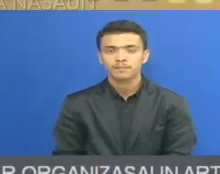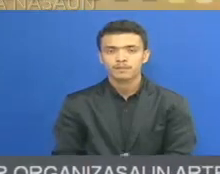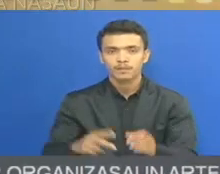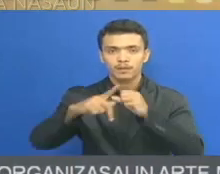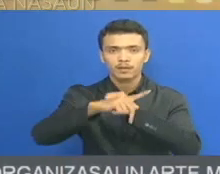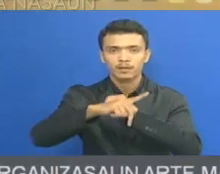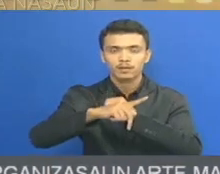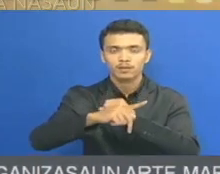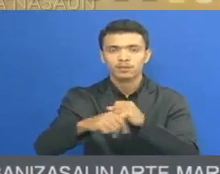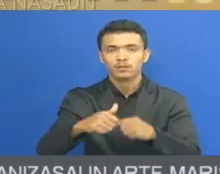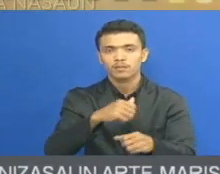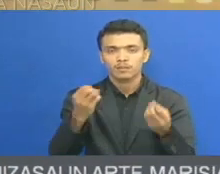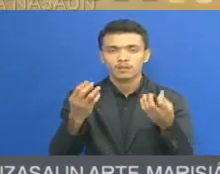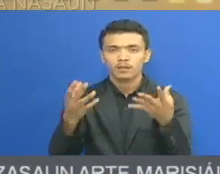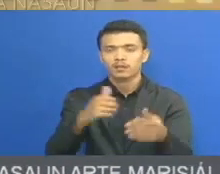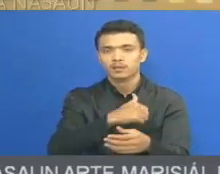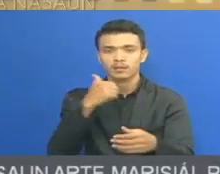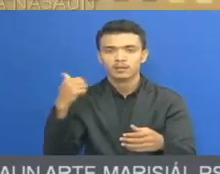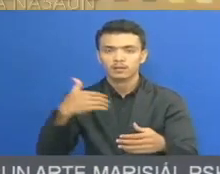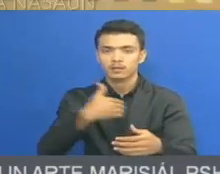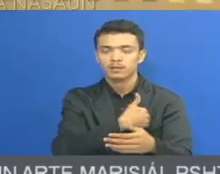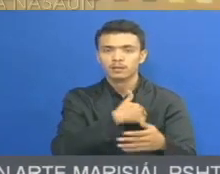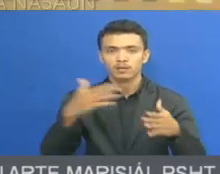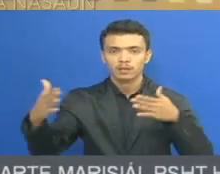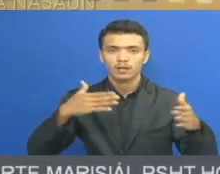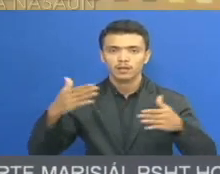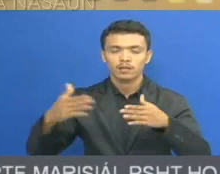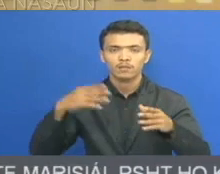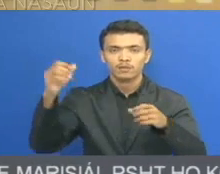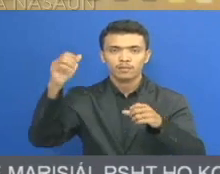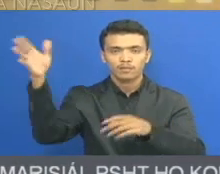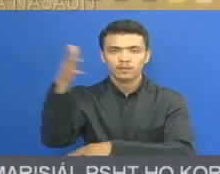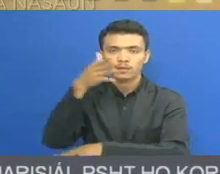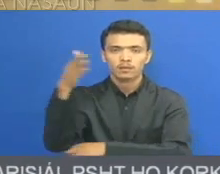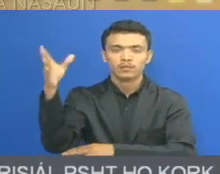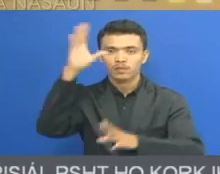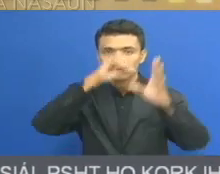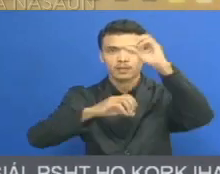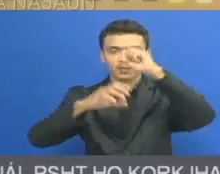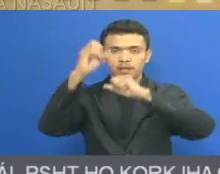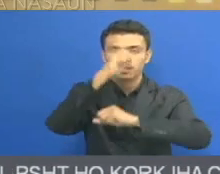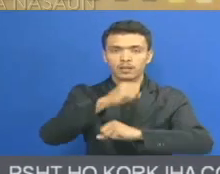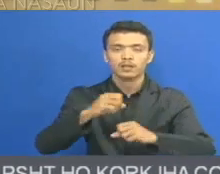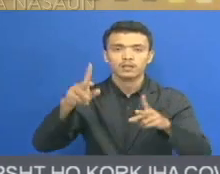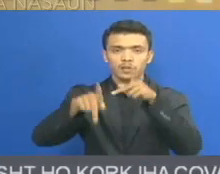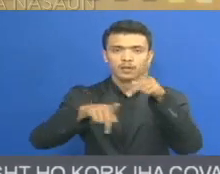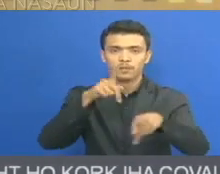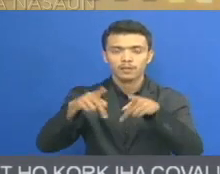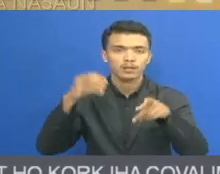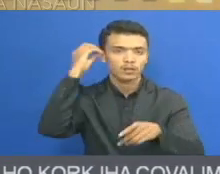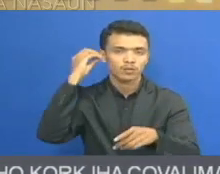Partido político Balun se dá o que recolhe a bandeira. Partido União deve ser dada ela e a militante Sirene Residência, mesmo